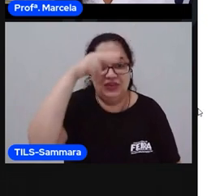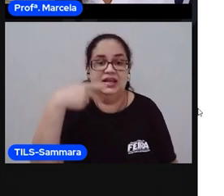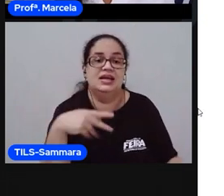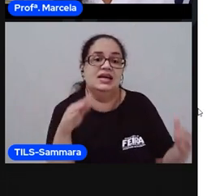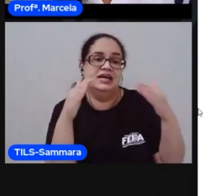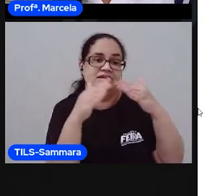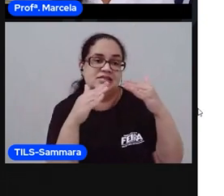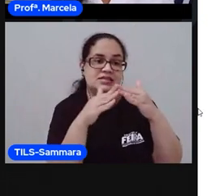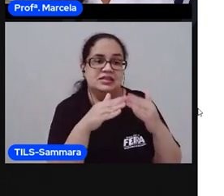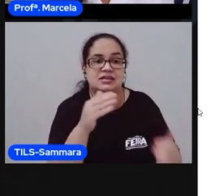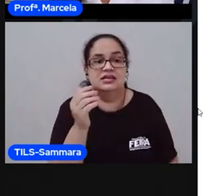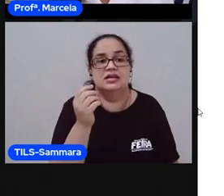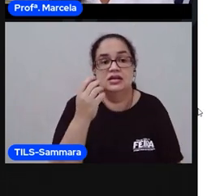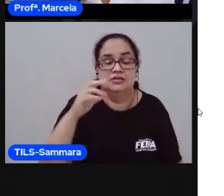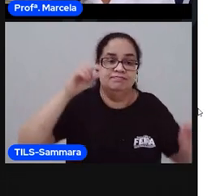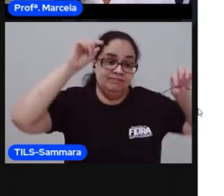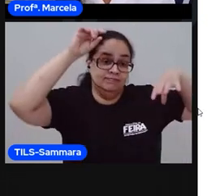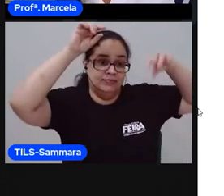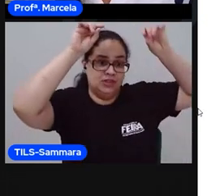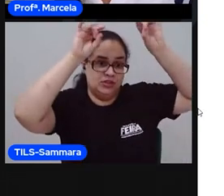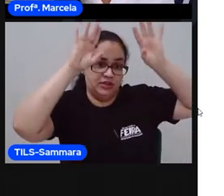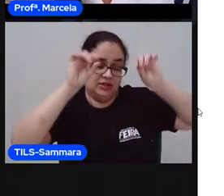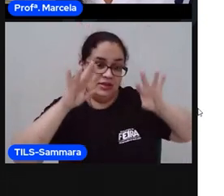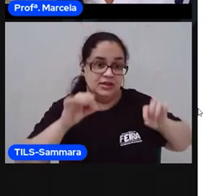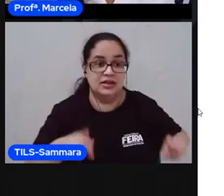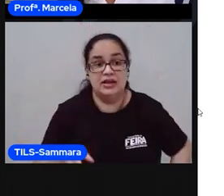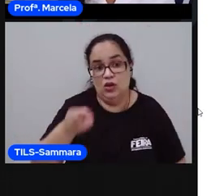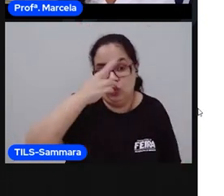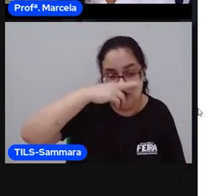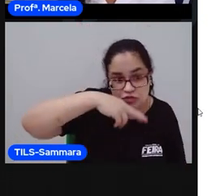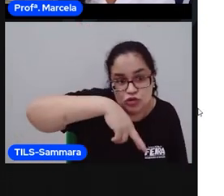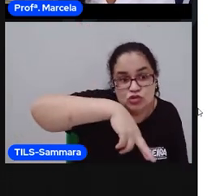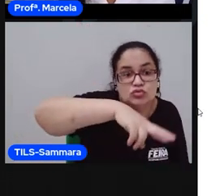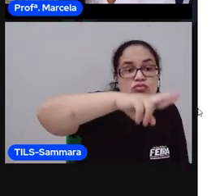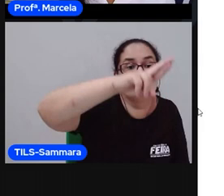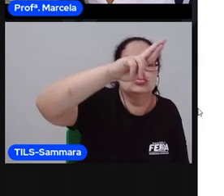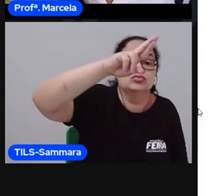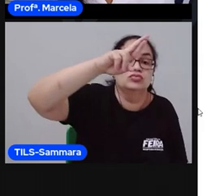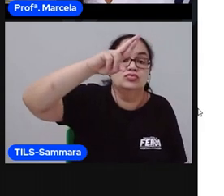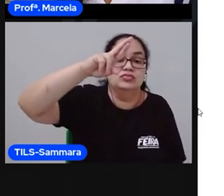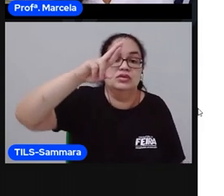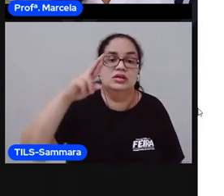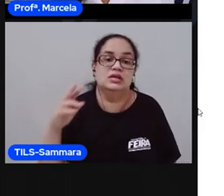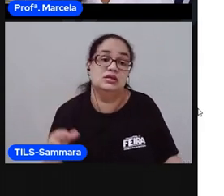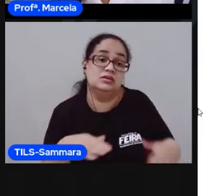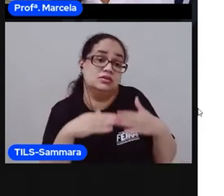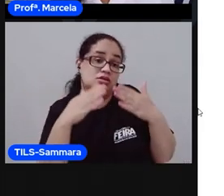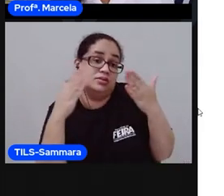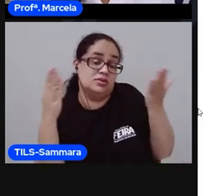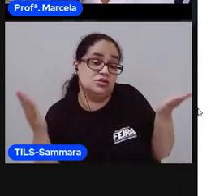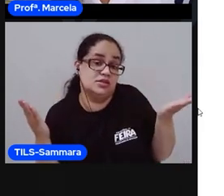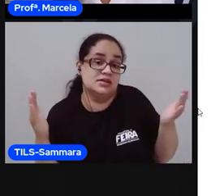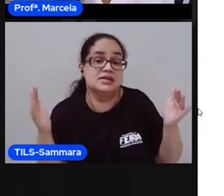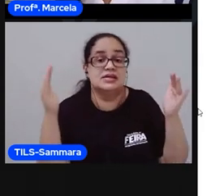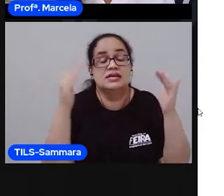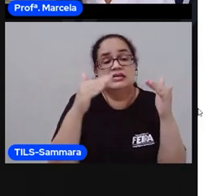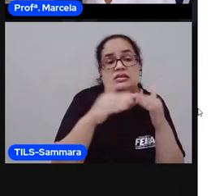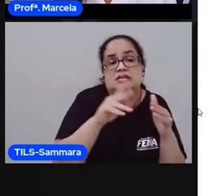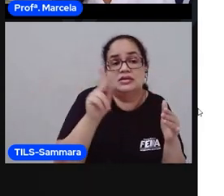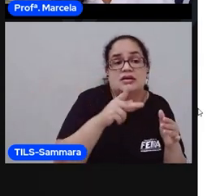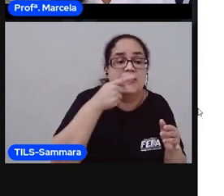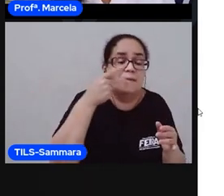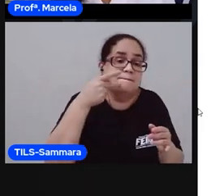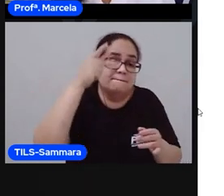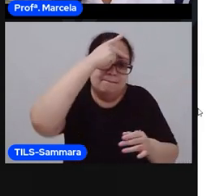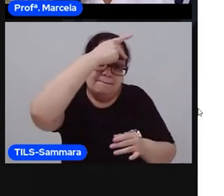Essa casa é elegante. Quem mora nela é o elefante. E descobri, de repente, que não falei